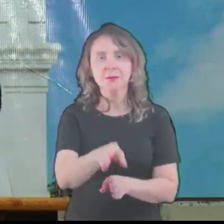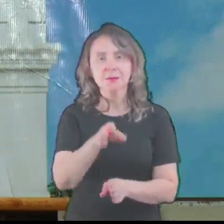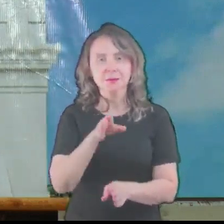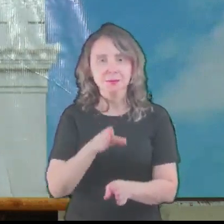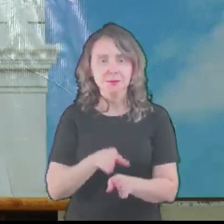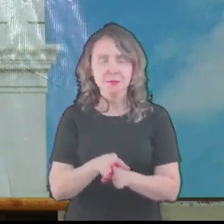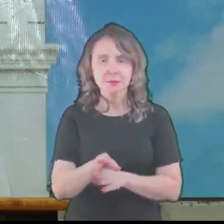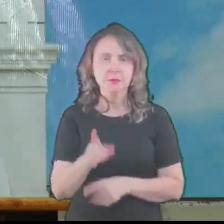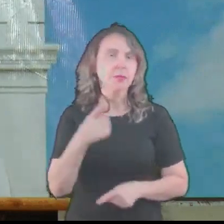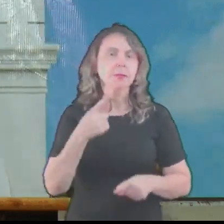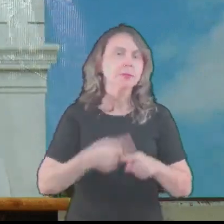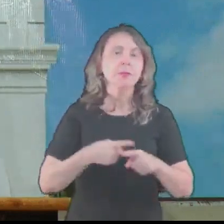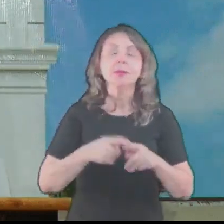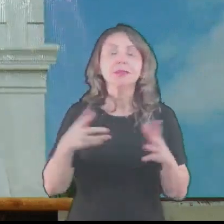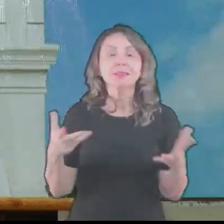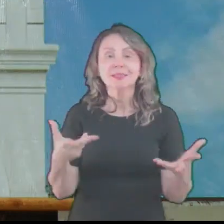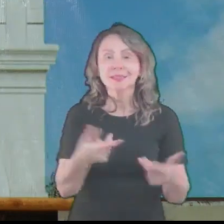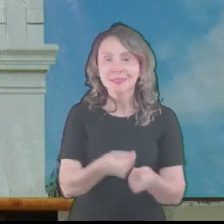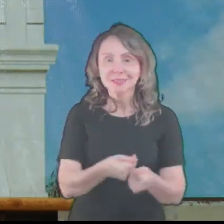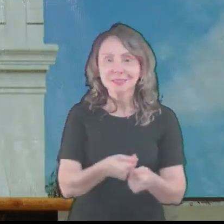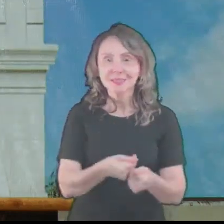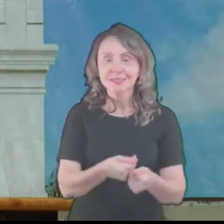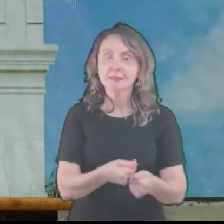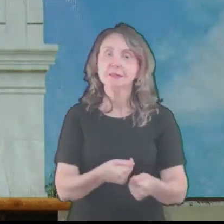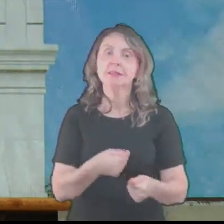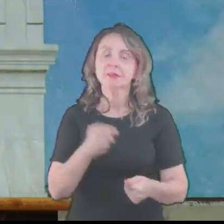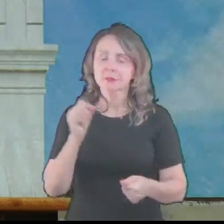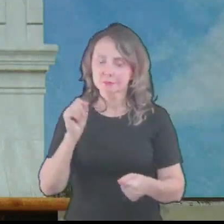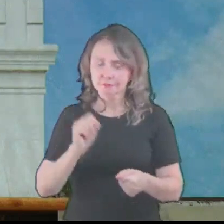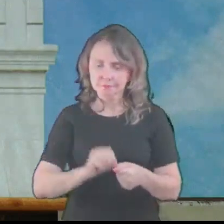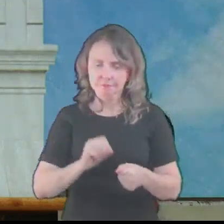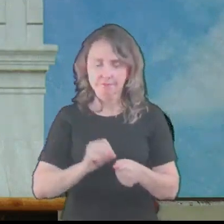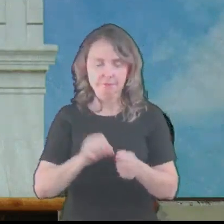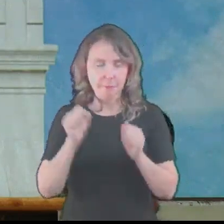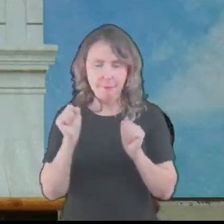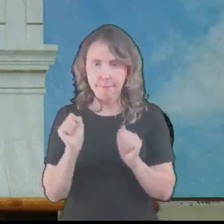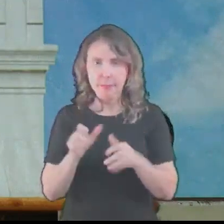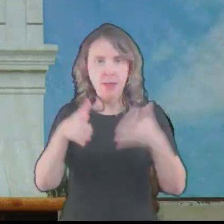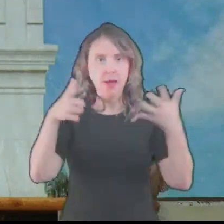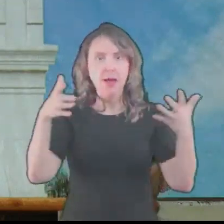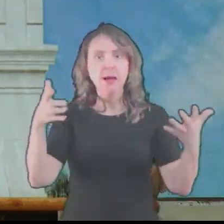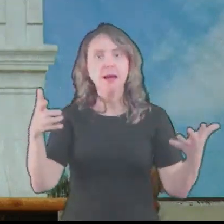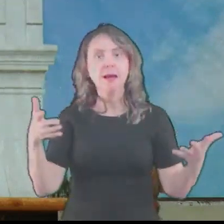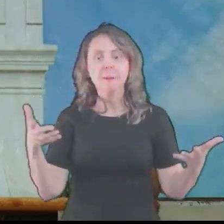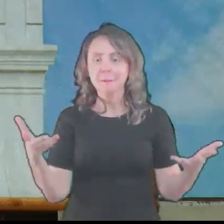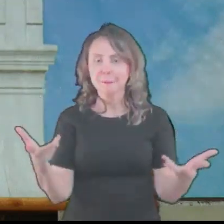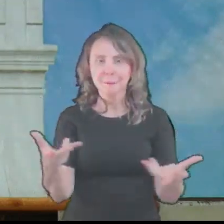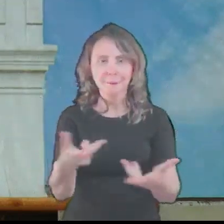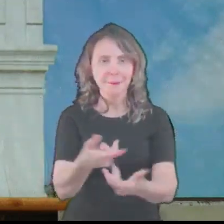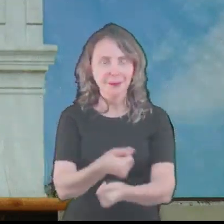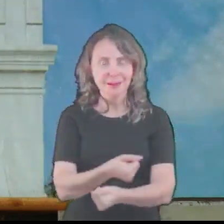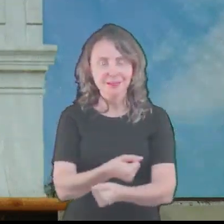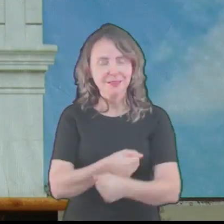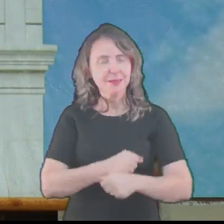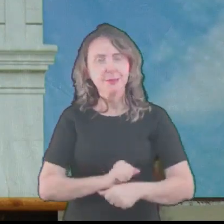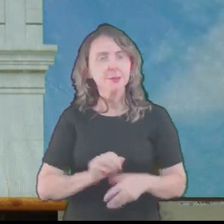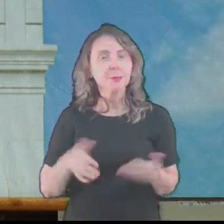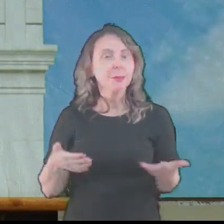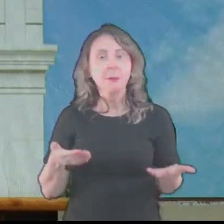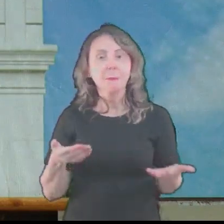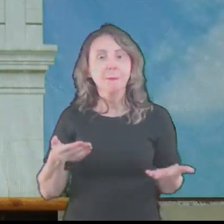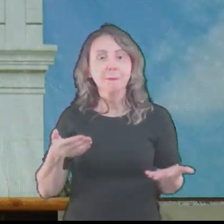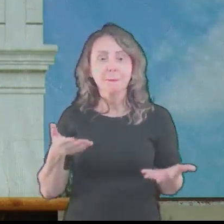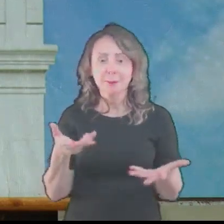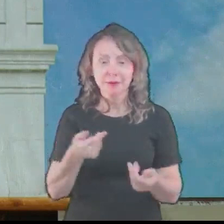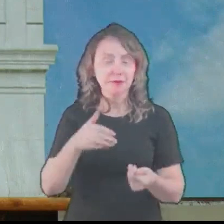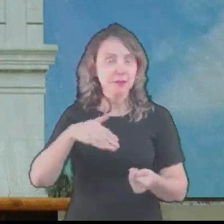ele é maravilhoso? Porque ele opera maravilhas. E a maior maravilha que nós